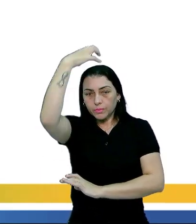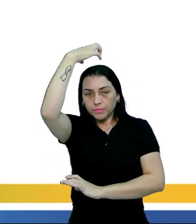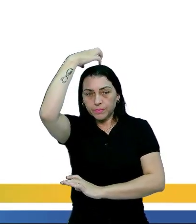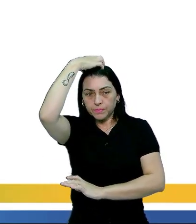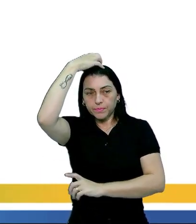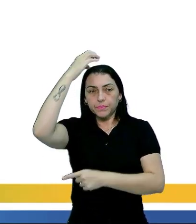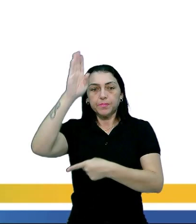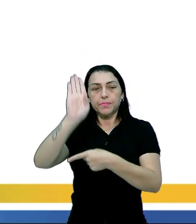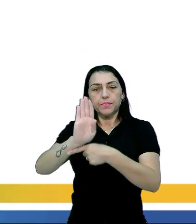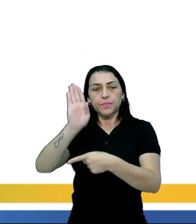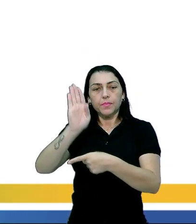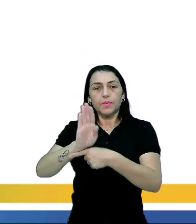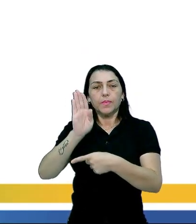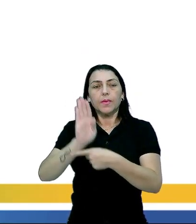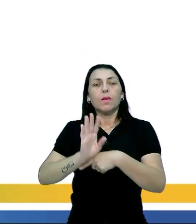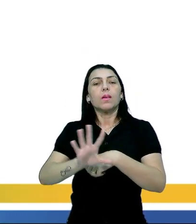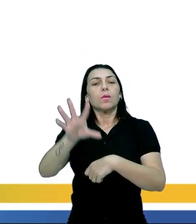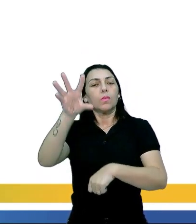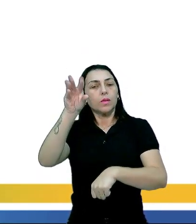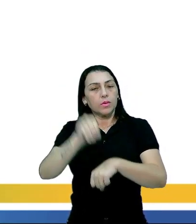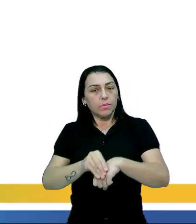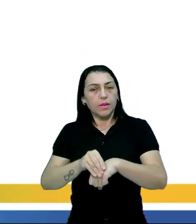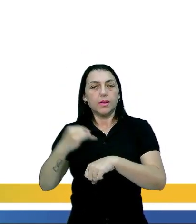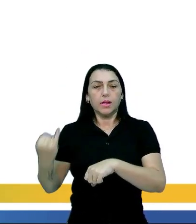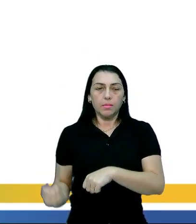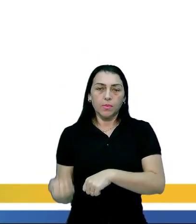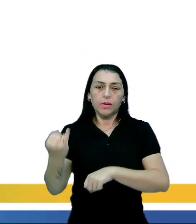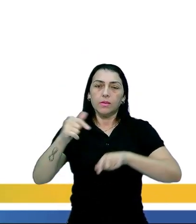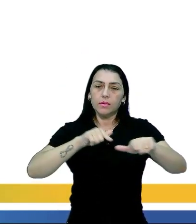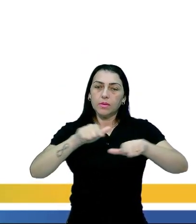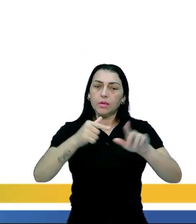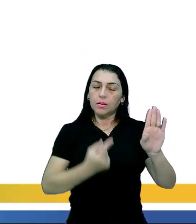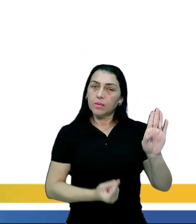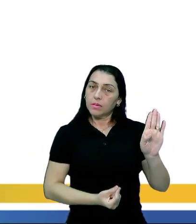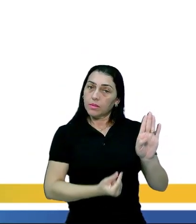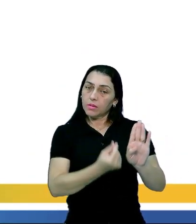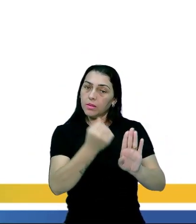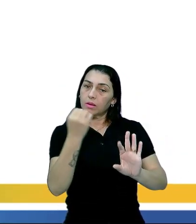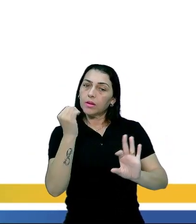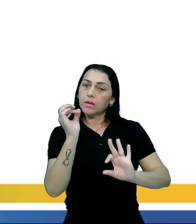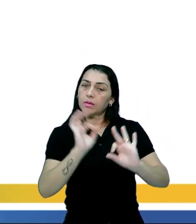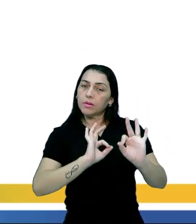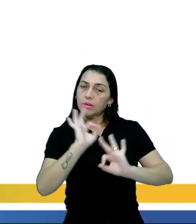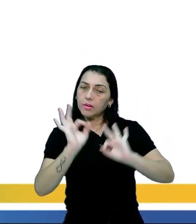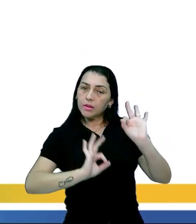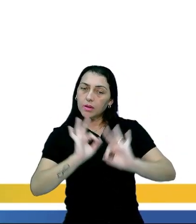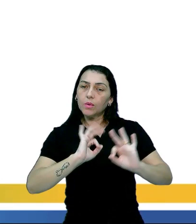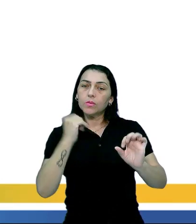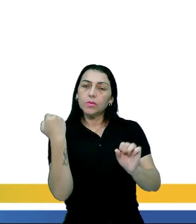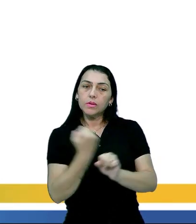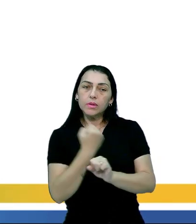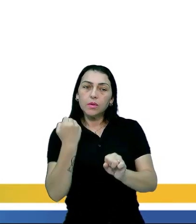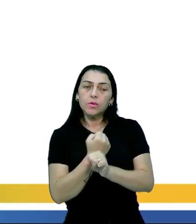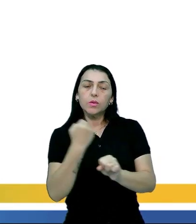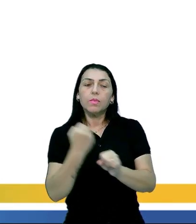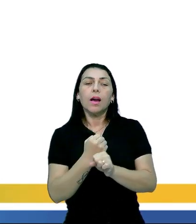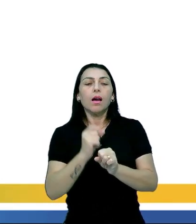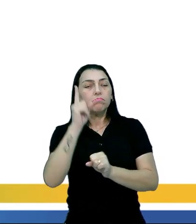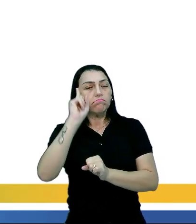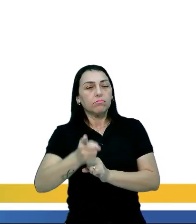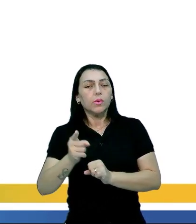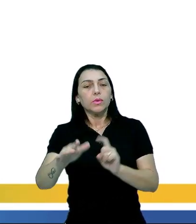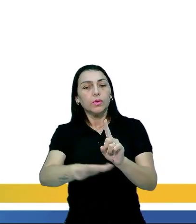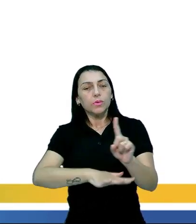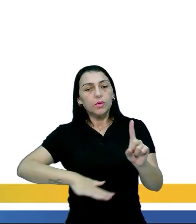imperialista. B, o reconhecimento da importância do trabalho da burguesia na construção de uma